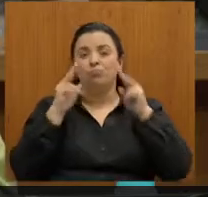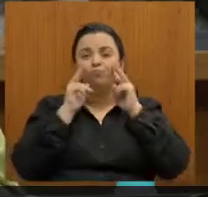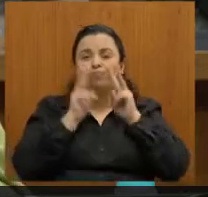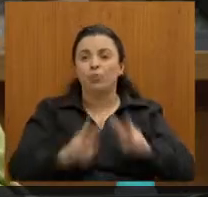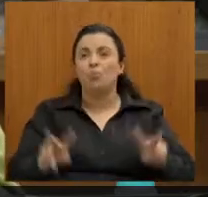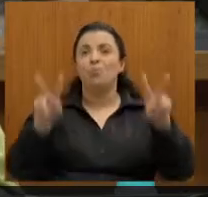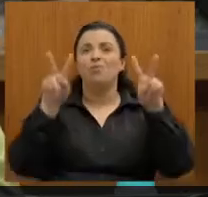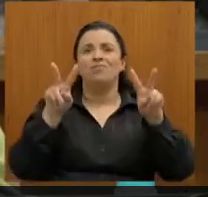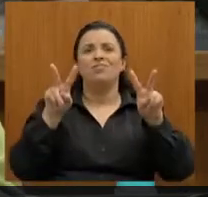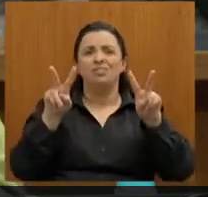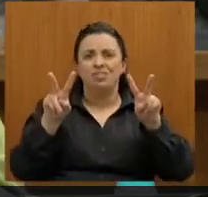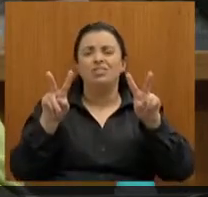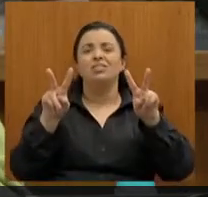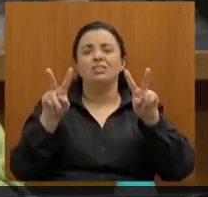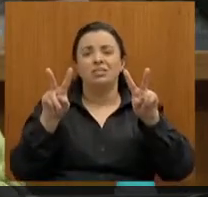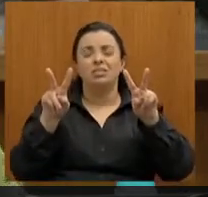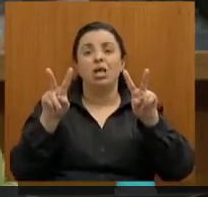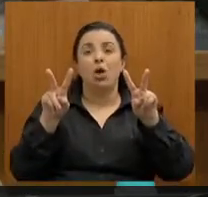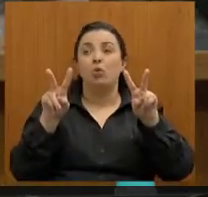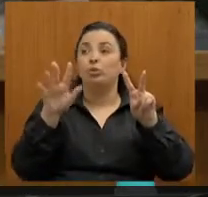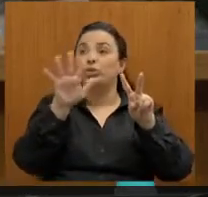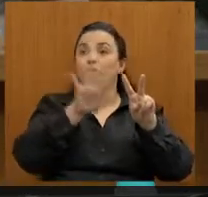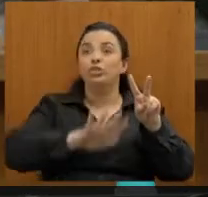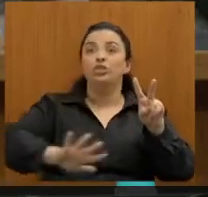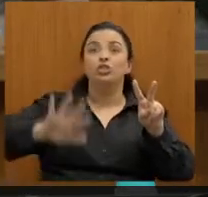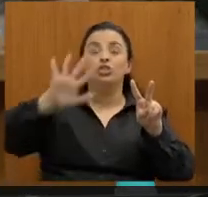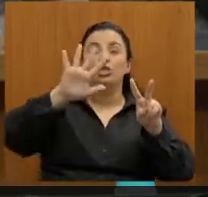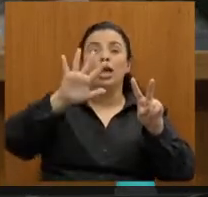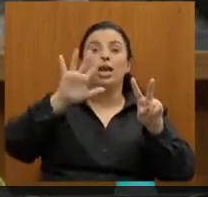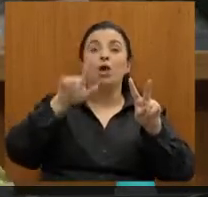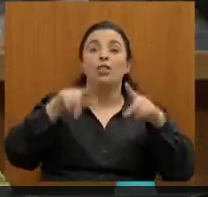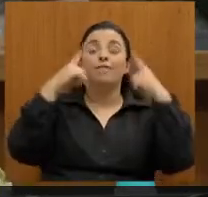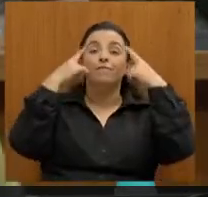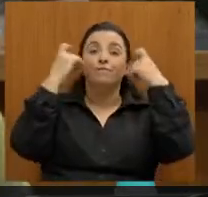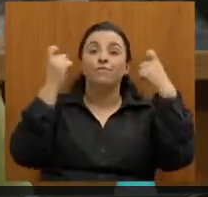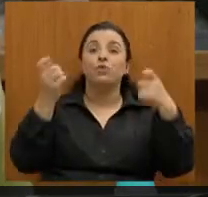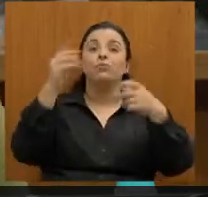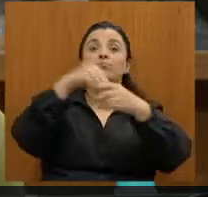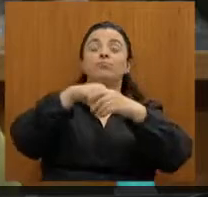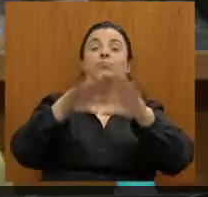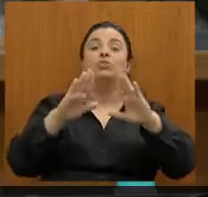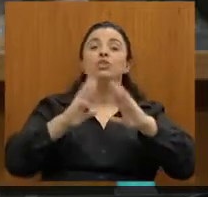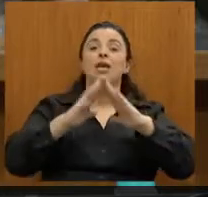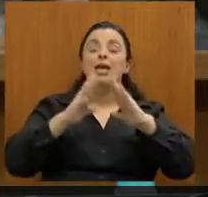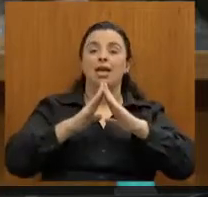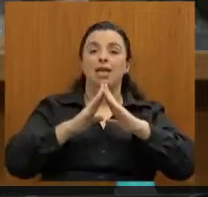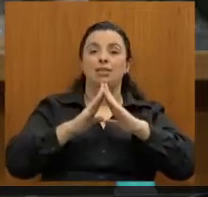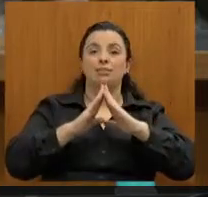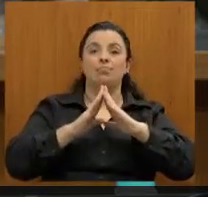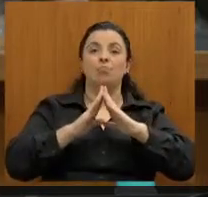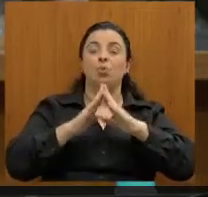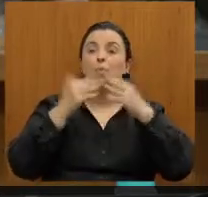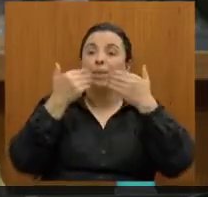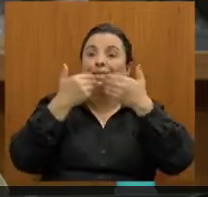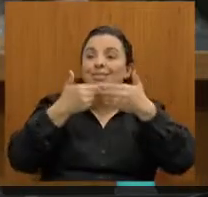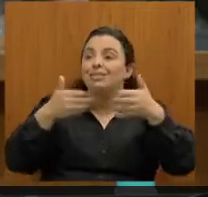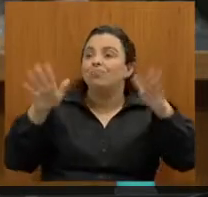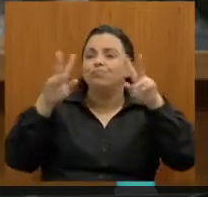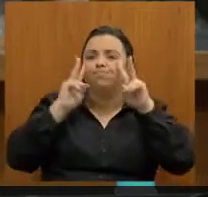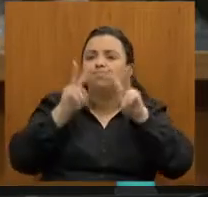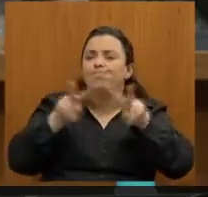sobre o modo muito geral sobre a violência doméstica um olhar macro sobre a violência doméstica